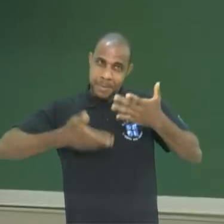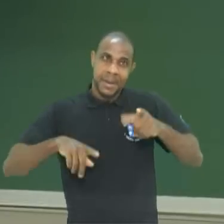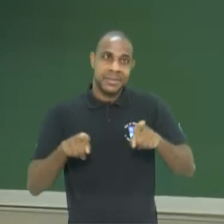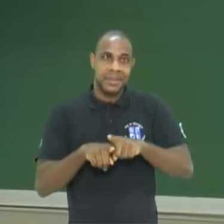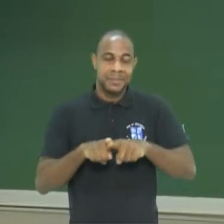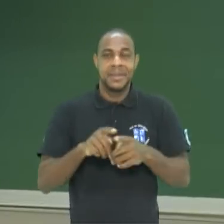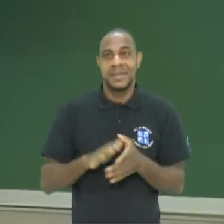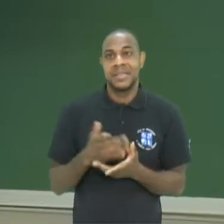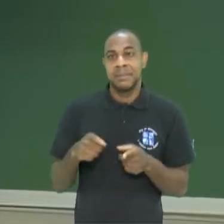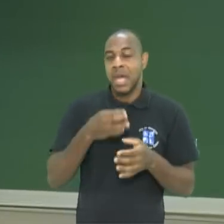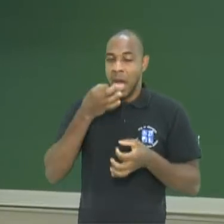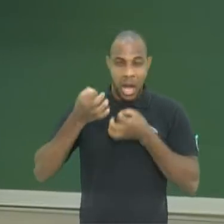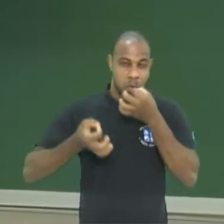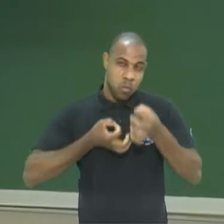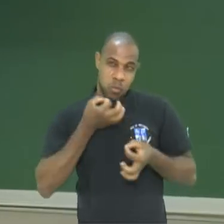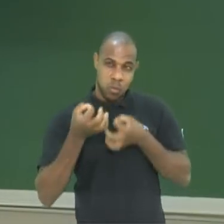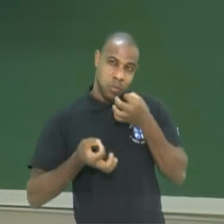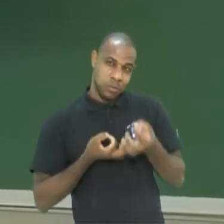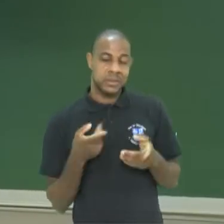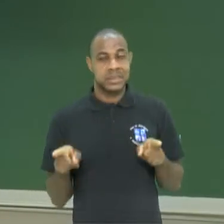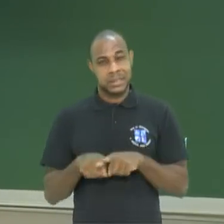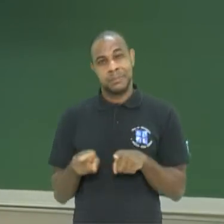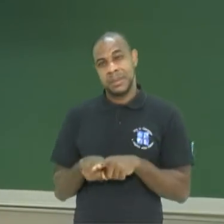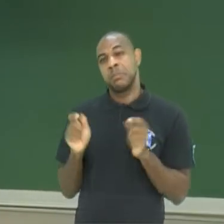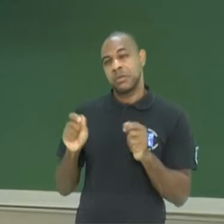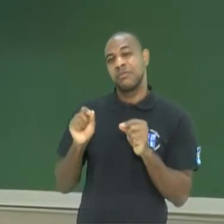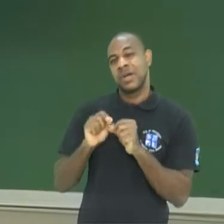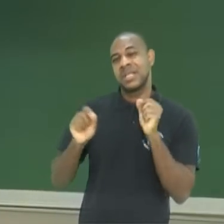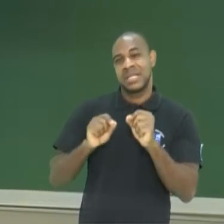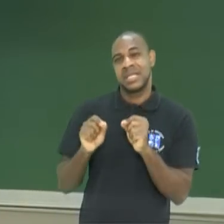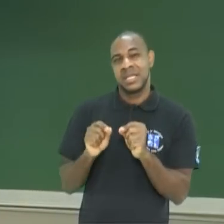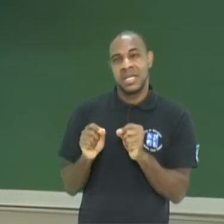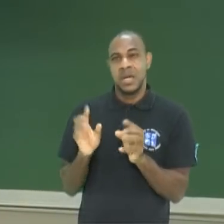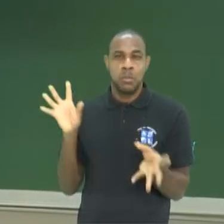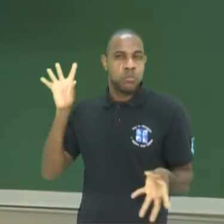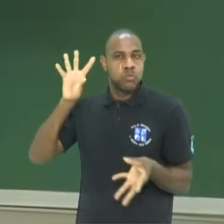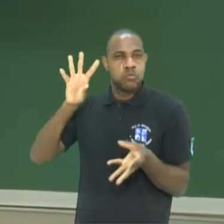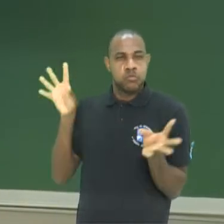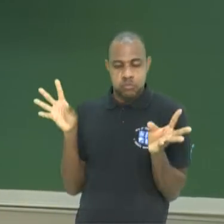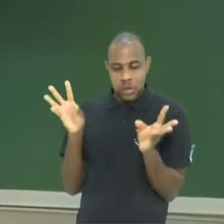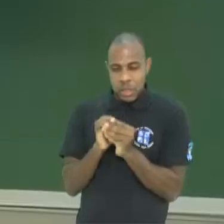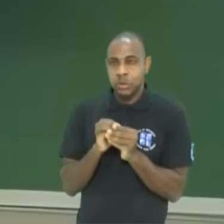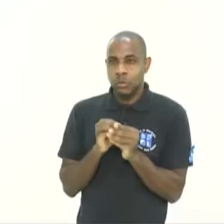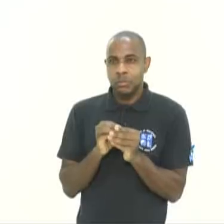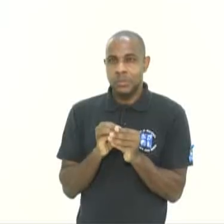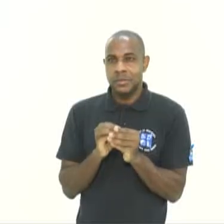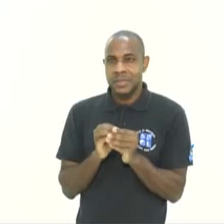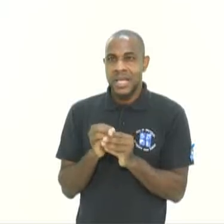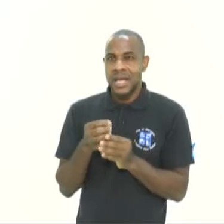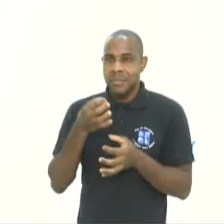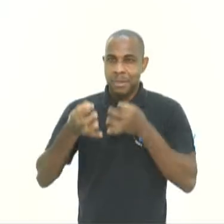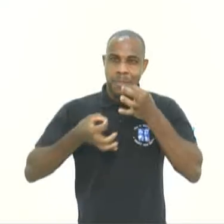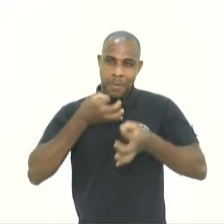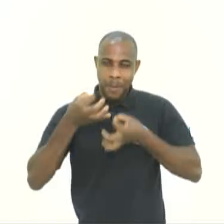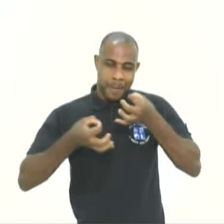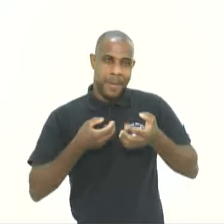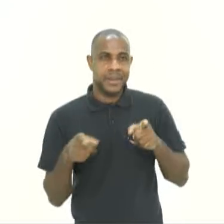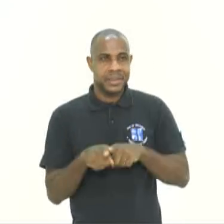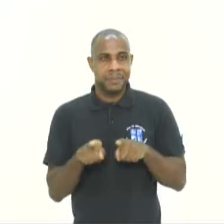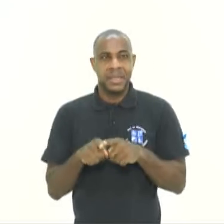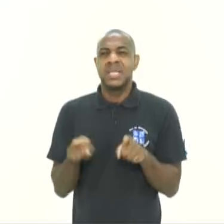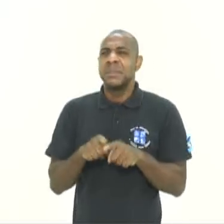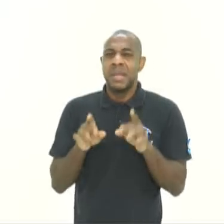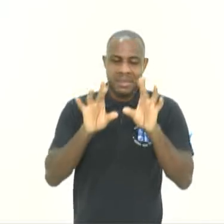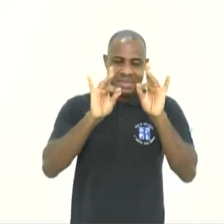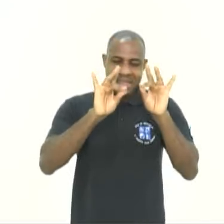dos argumentos. Você pode fazer ali uma síntese dos argumentos e uma proposta de intervenção